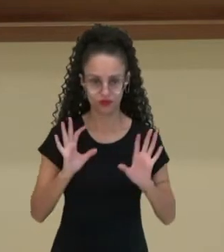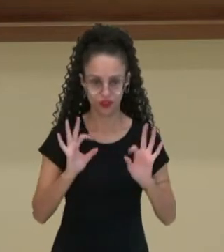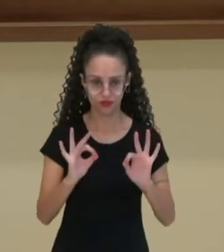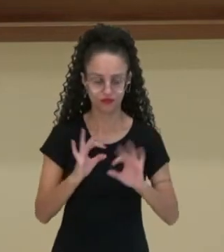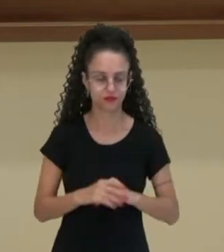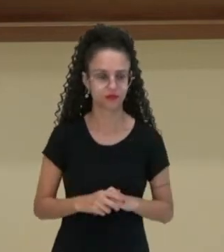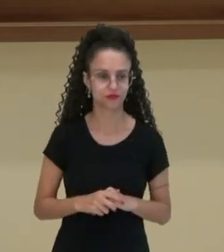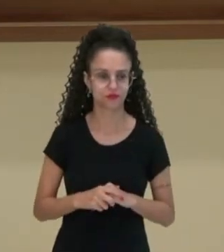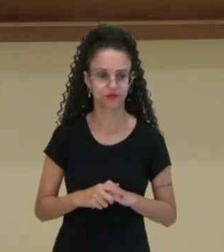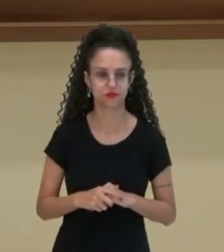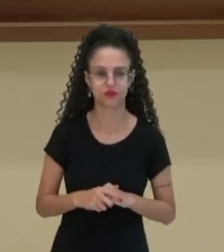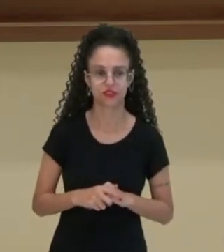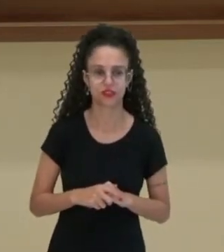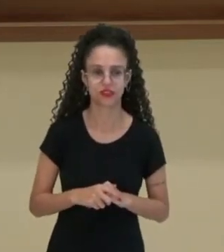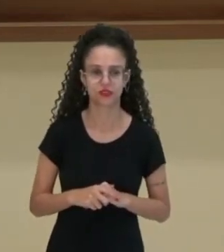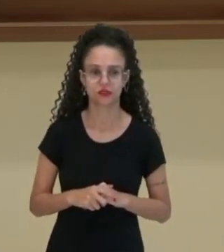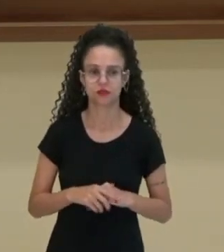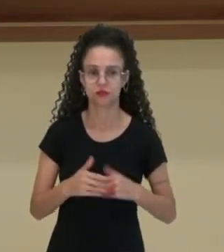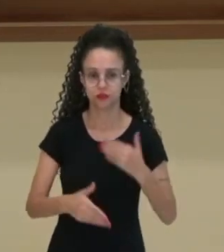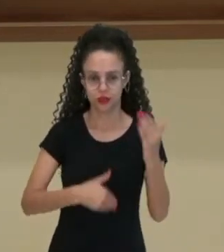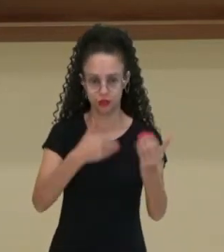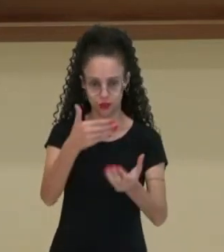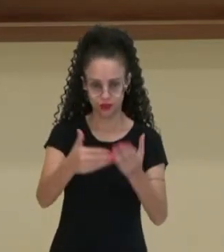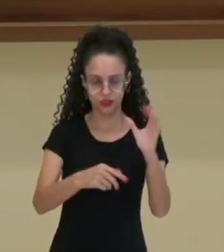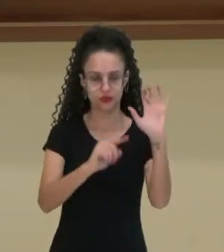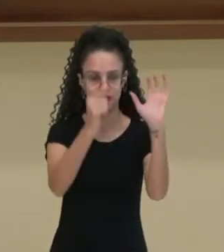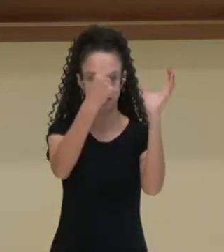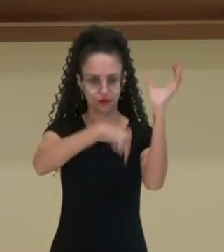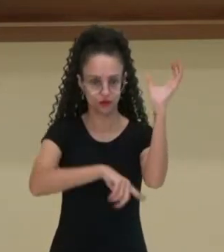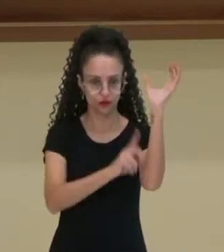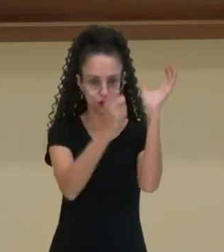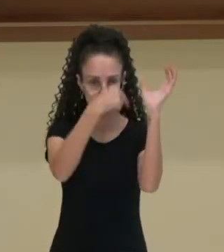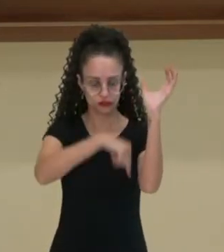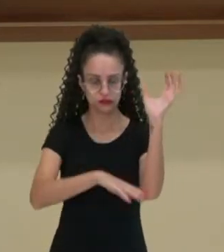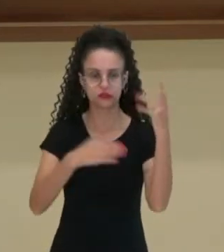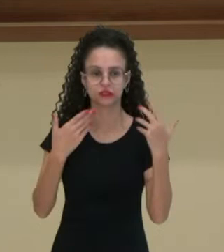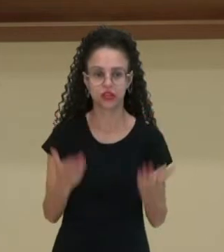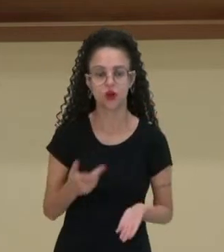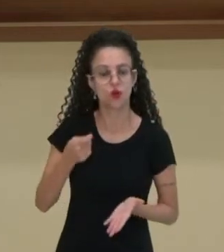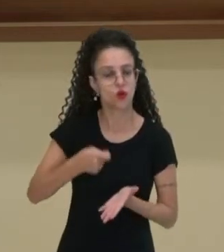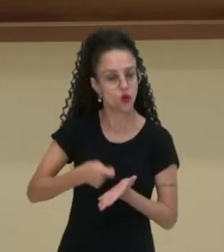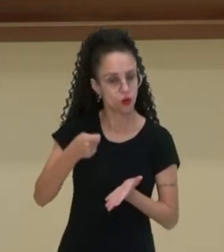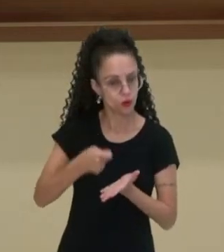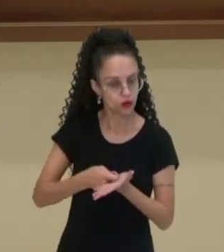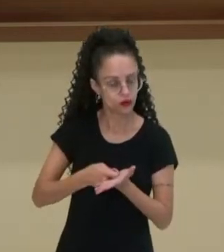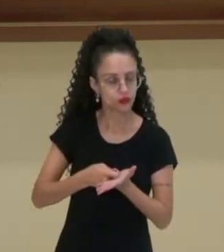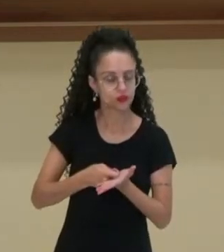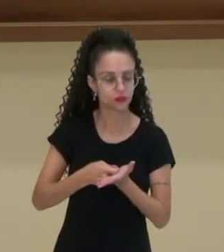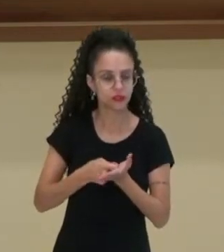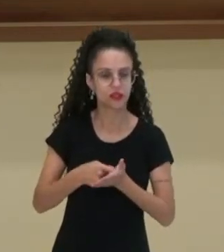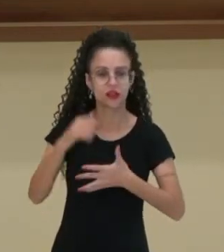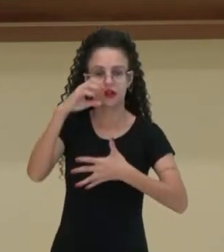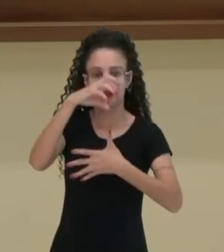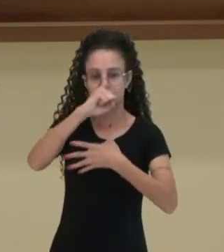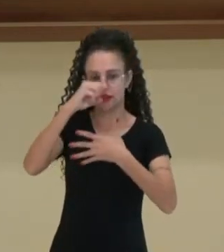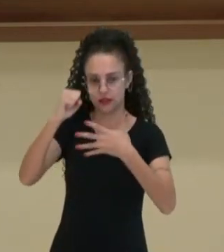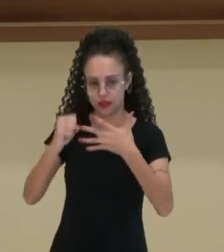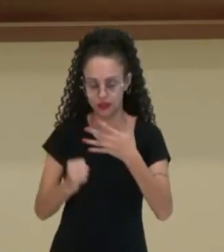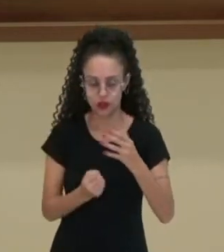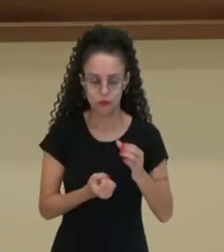né? Ele já está feito ali pelo processo da fotossíntese. Então, obrigatoriamente, dentro de uma cadeia alimentar,